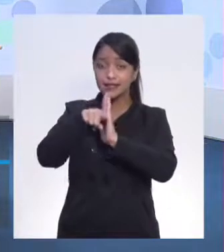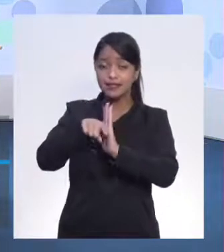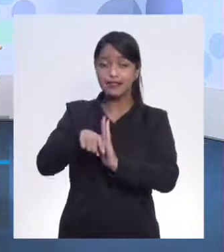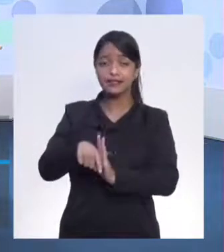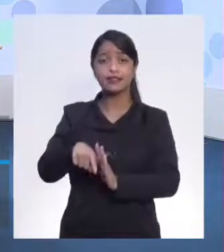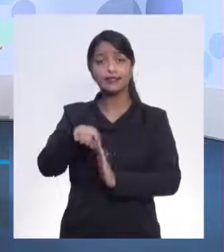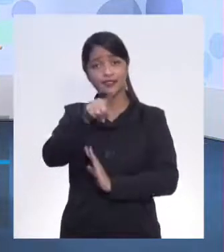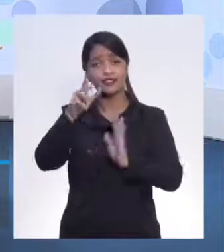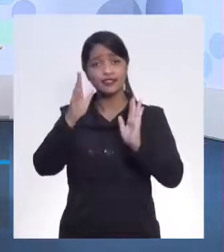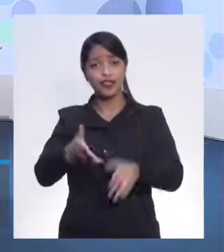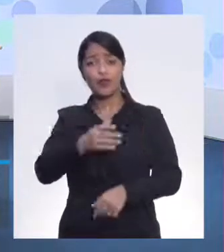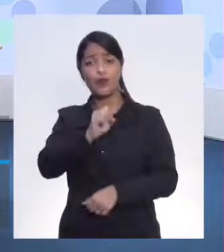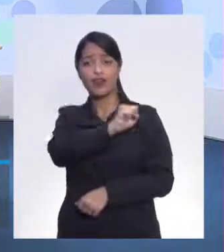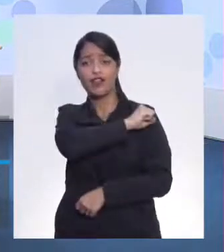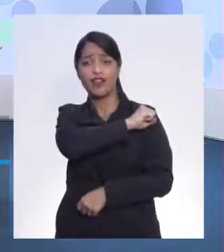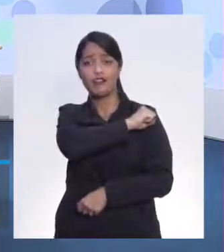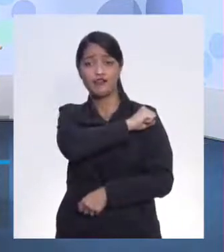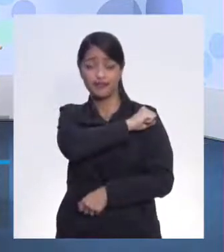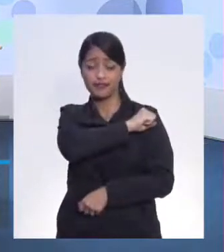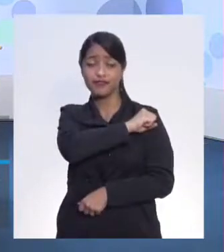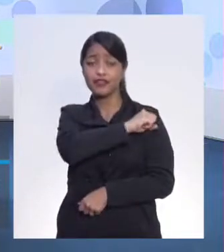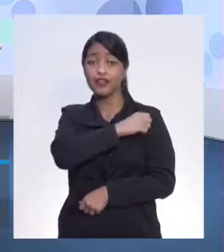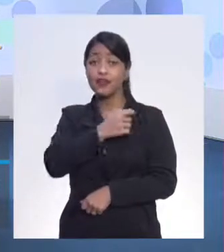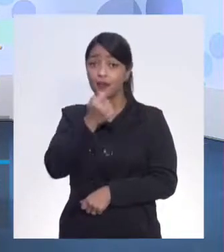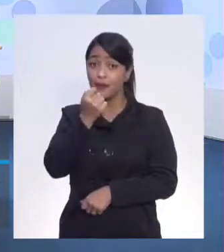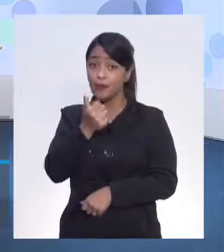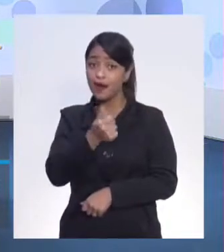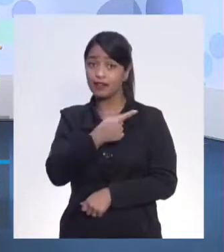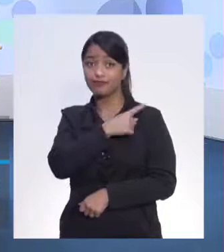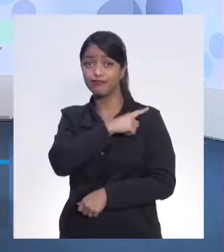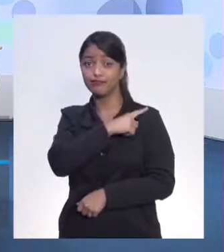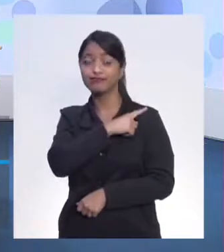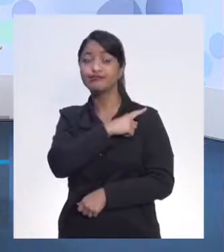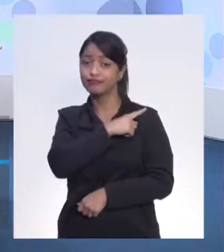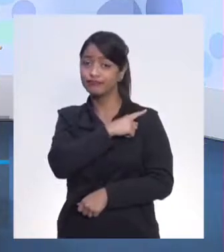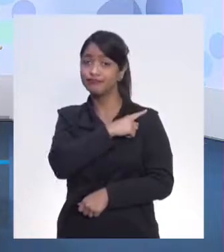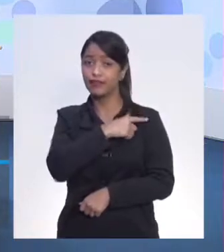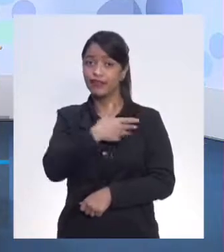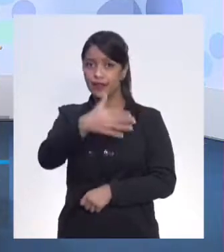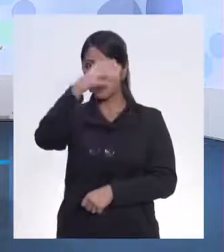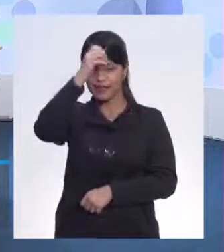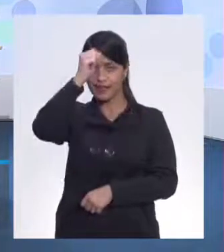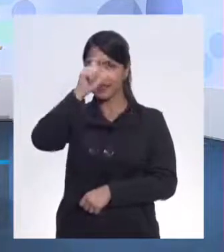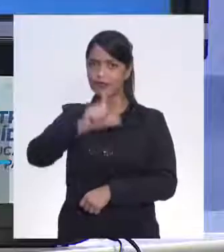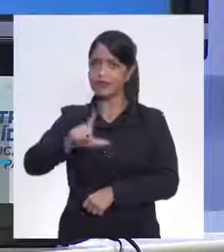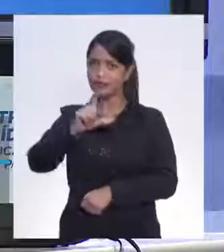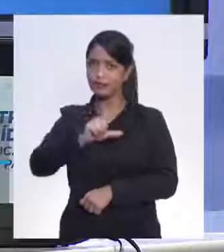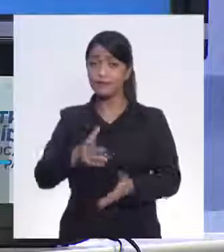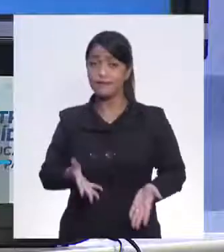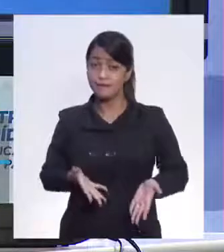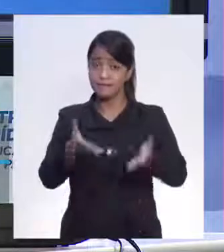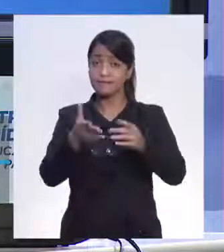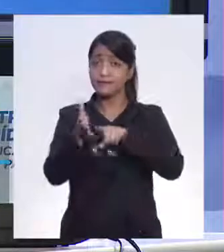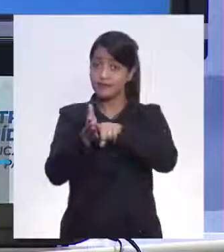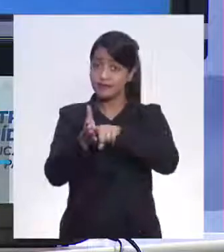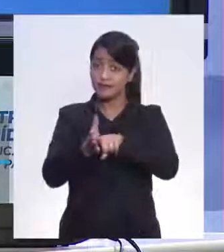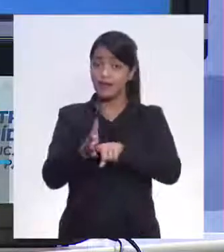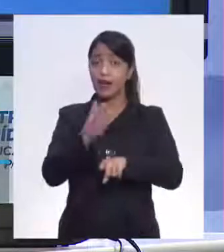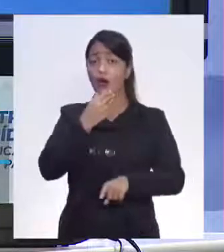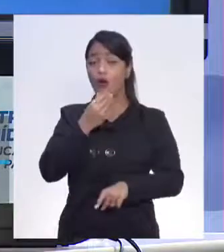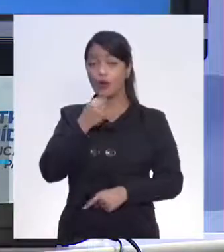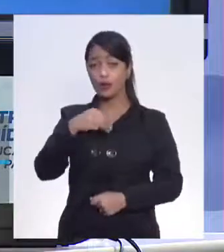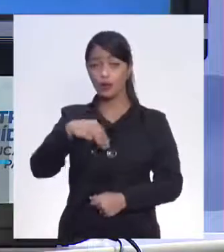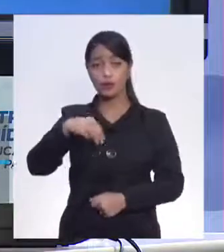são do 8º ano. 8º ano, daqui a pouco a gente já chega no médio, vai falar bastante de literatura. Vai pesquisar que Monteiro Lobato não é só Sítio do